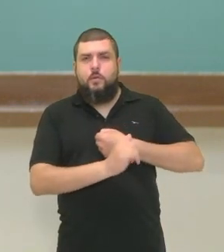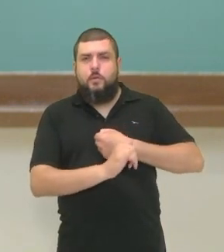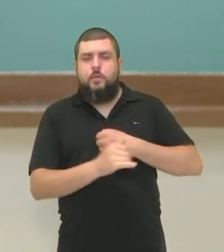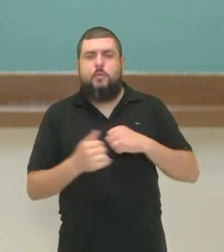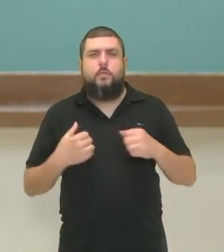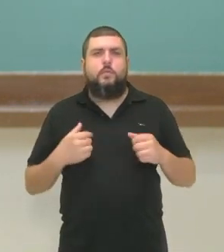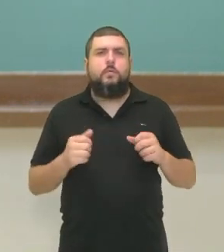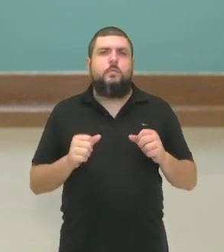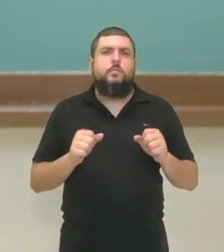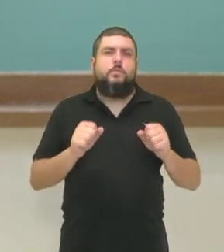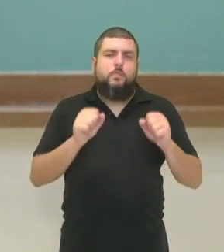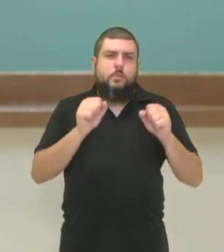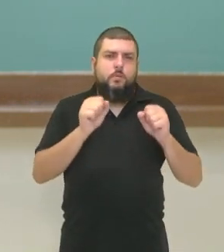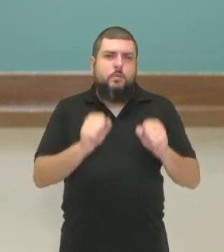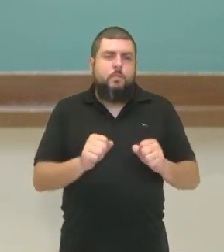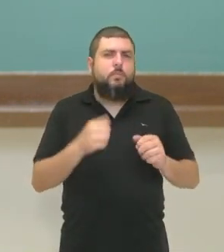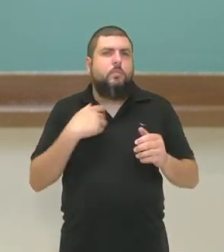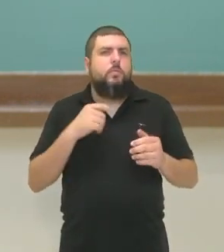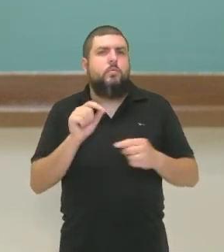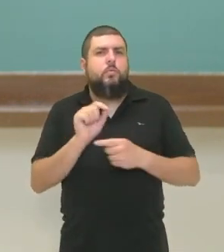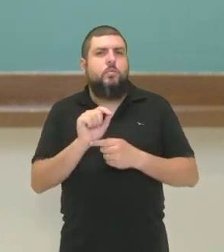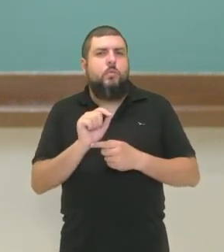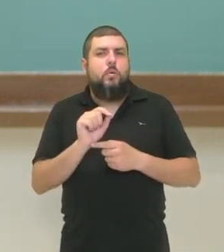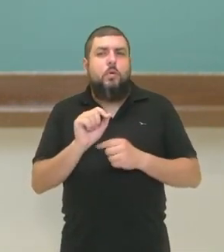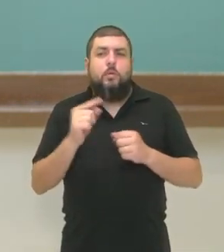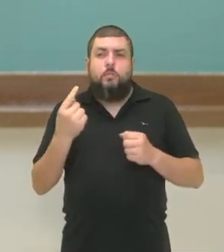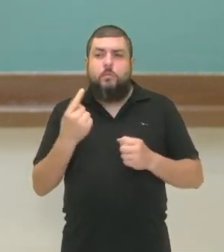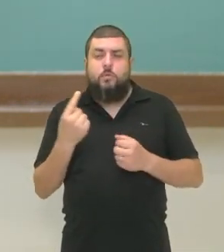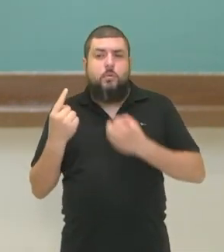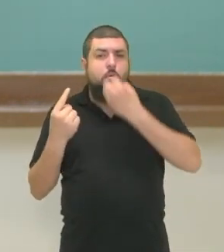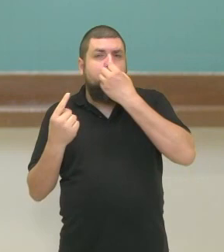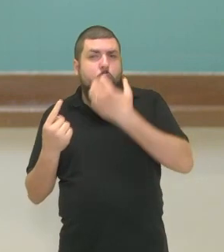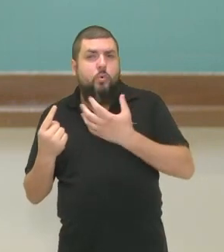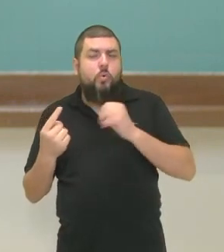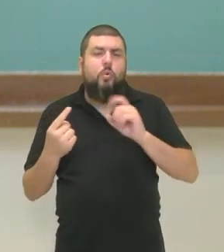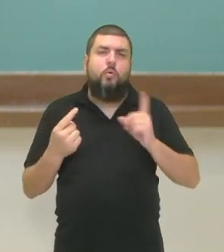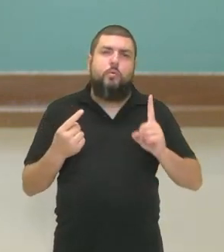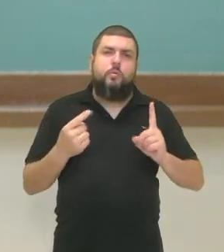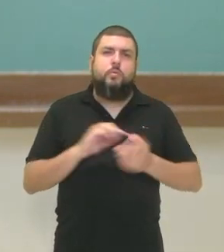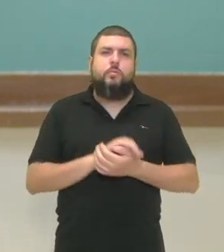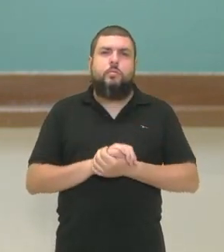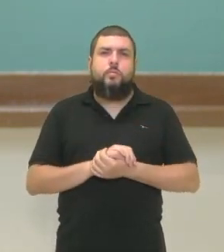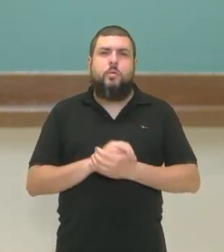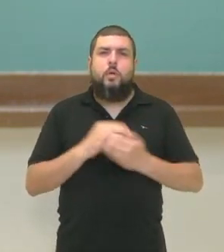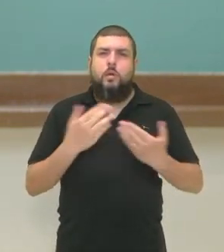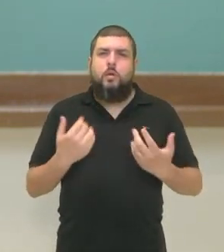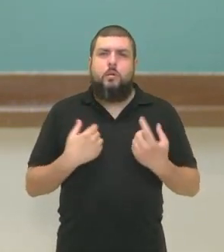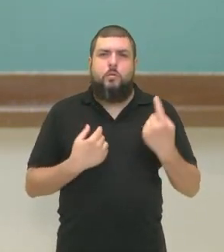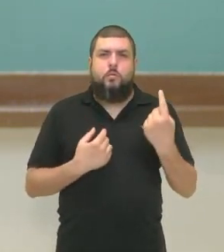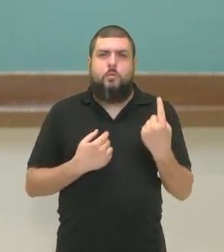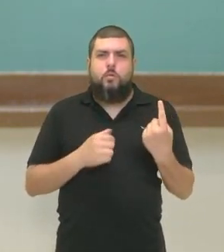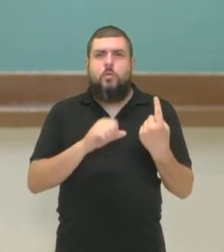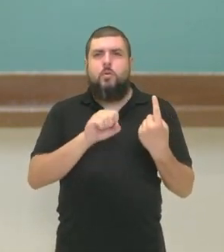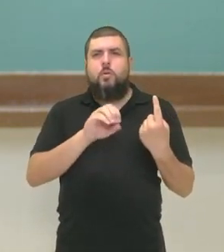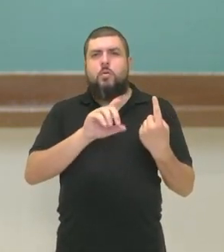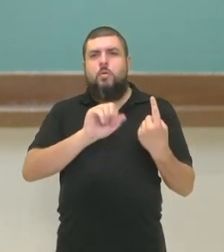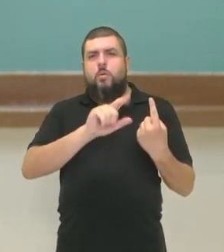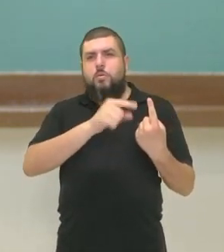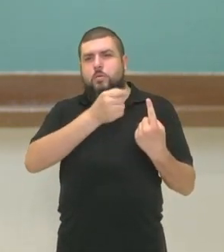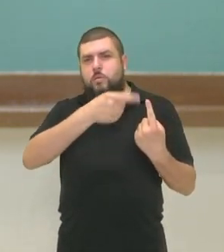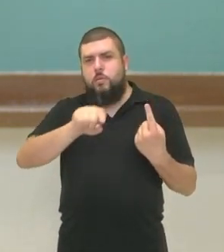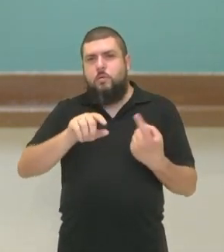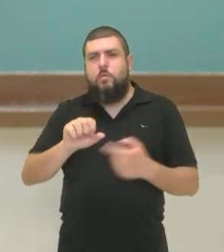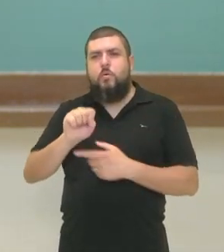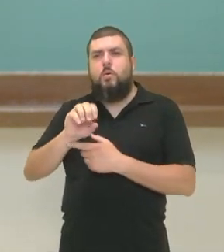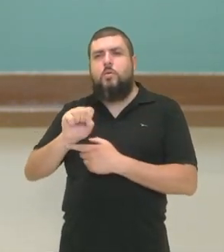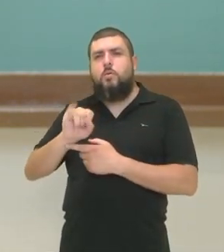colocar em uma posição boa ou não. Então, na ideia dele, solidão ou sozinhez, a solidão pode ser uma coisa